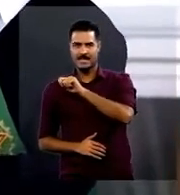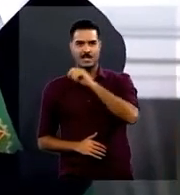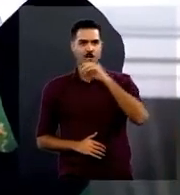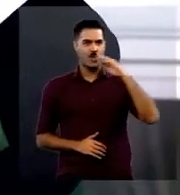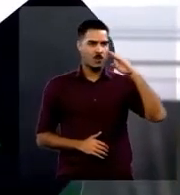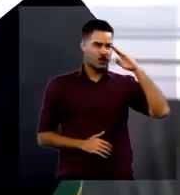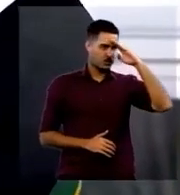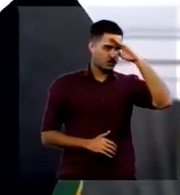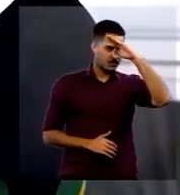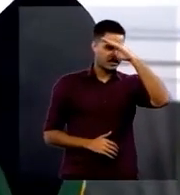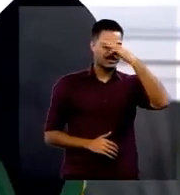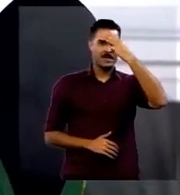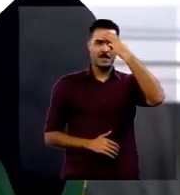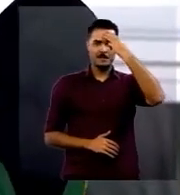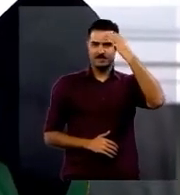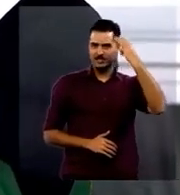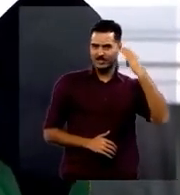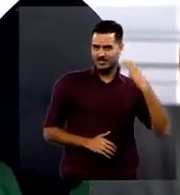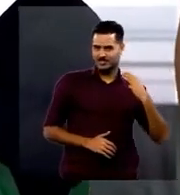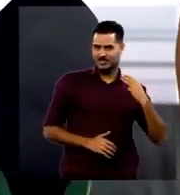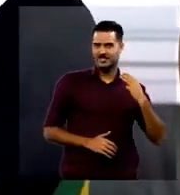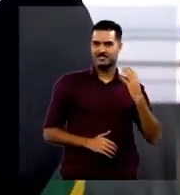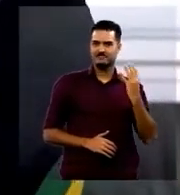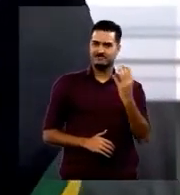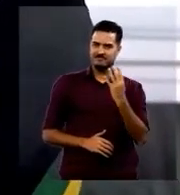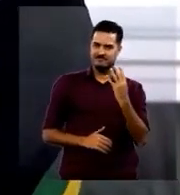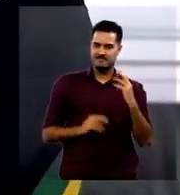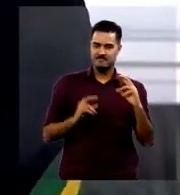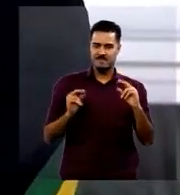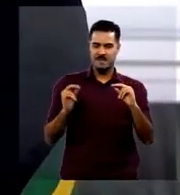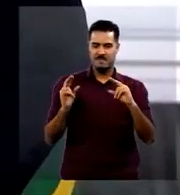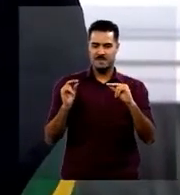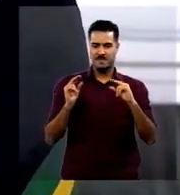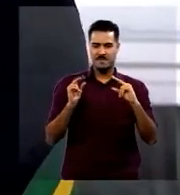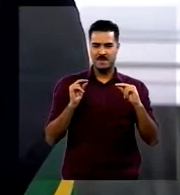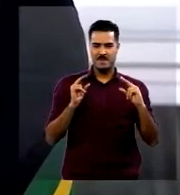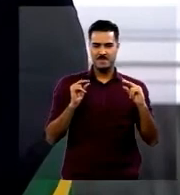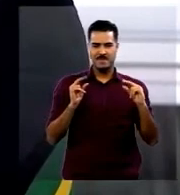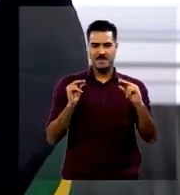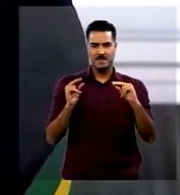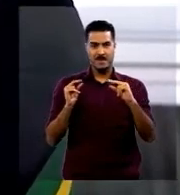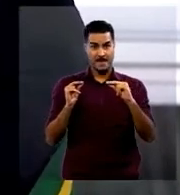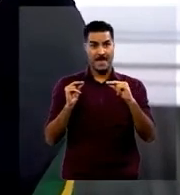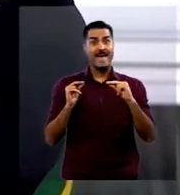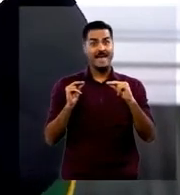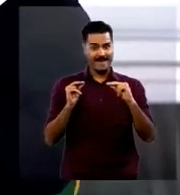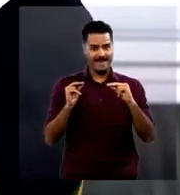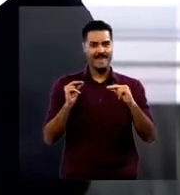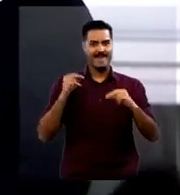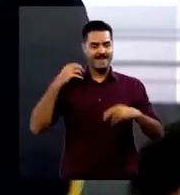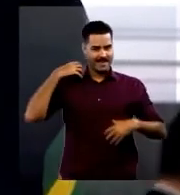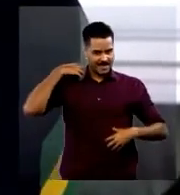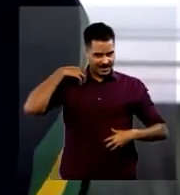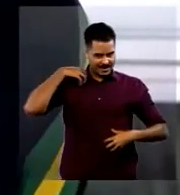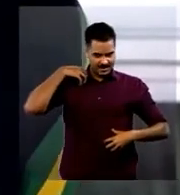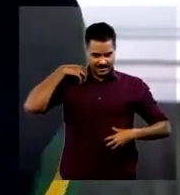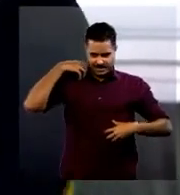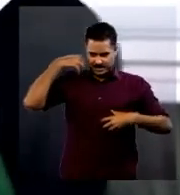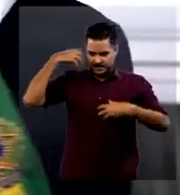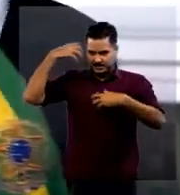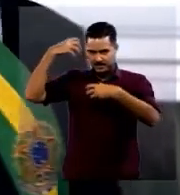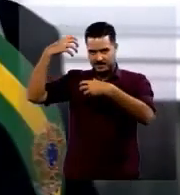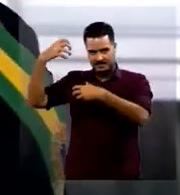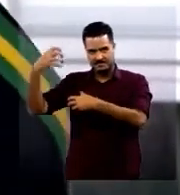Michele Bolsonaro, quando será transmitida, então, a faixa presidencial para Jair